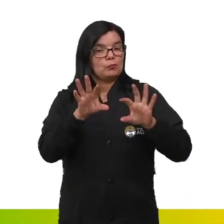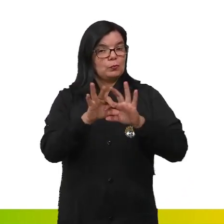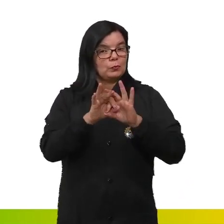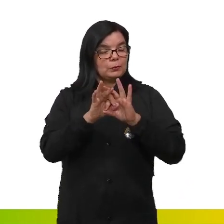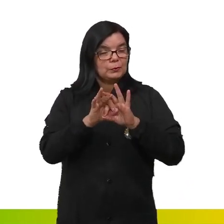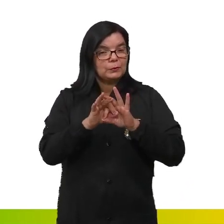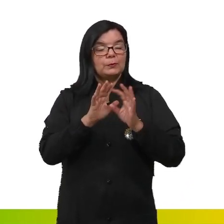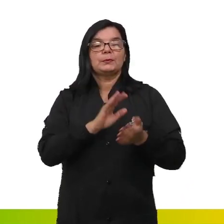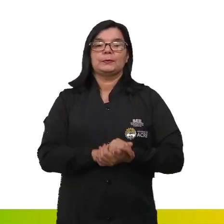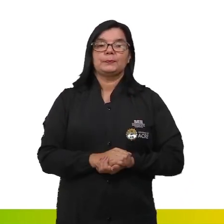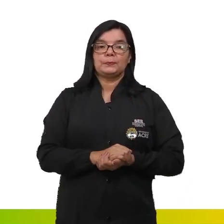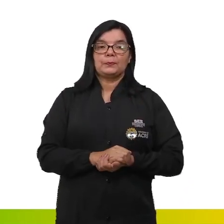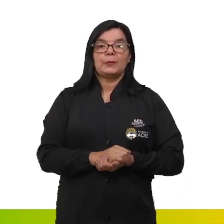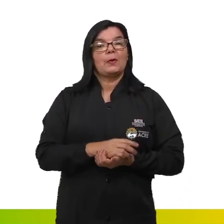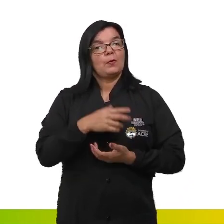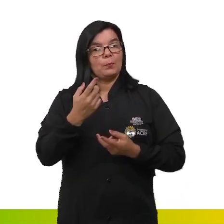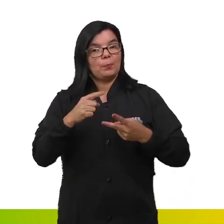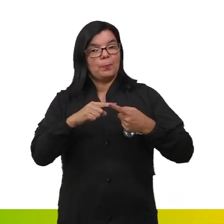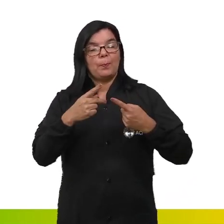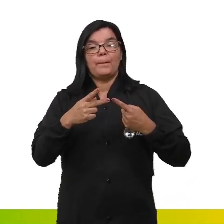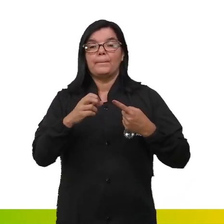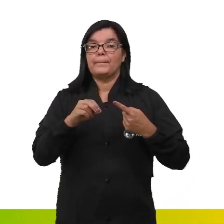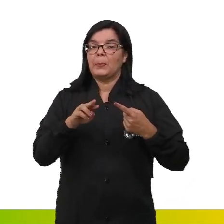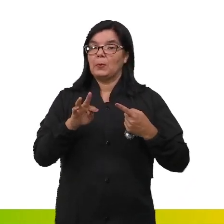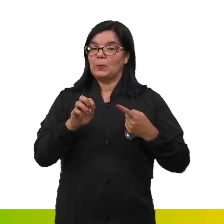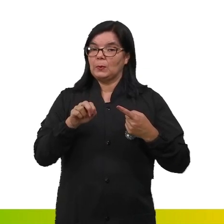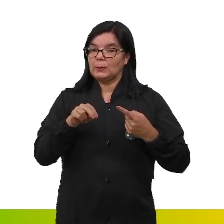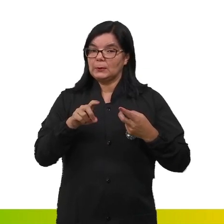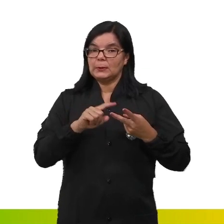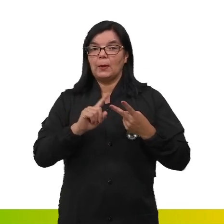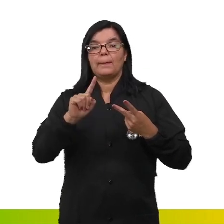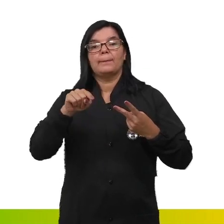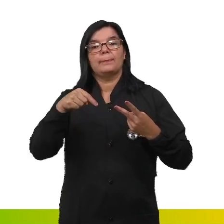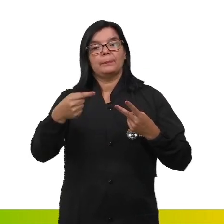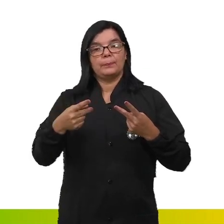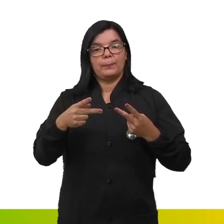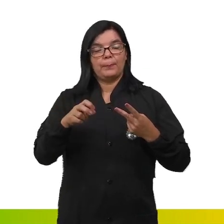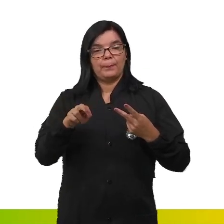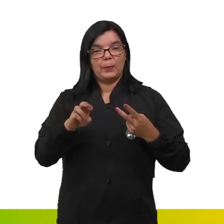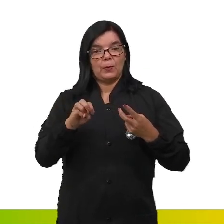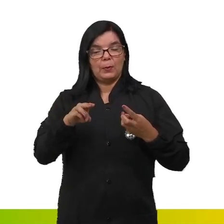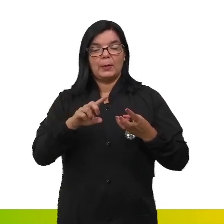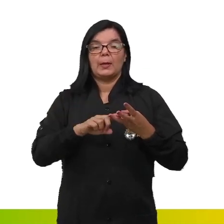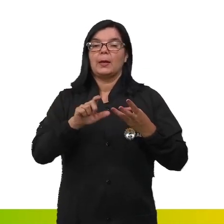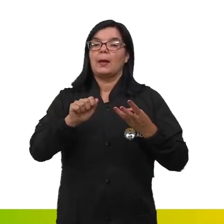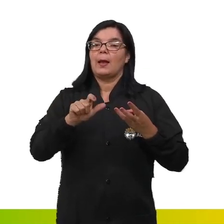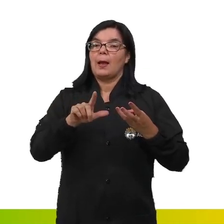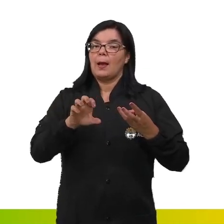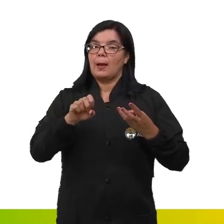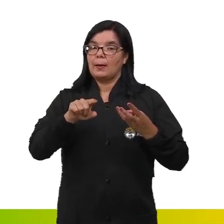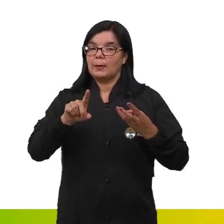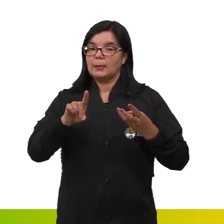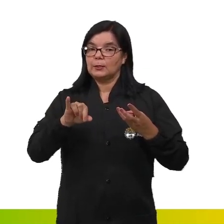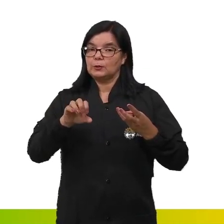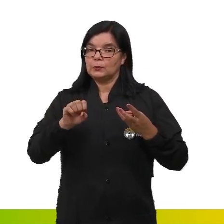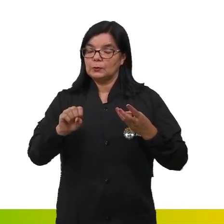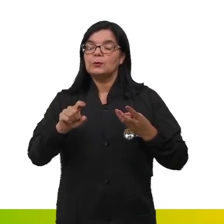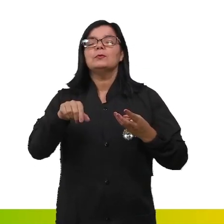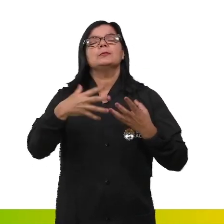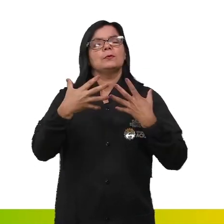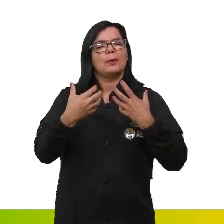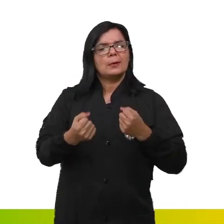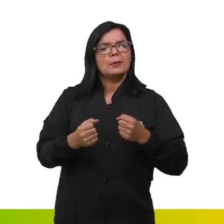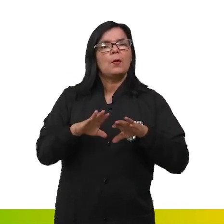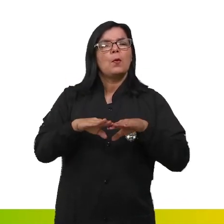de conectores, e aí vem o portanto, o porém, o além disso. Então, se eu concordo,